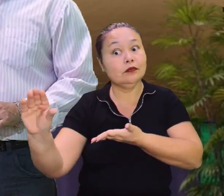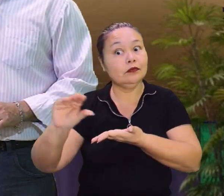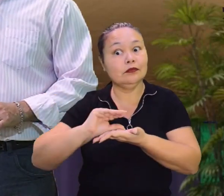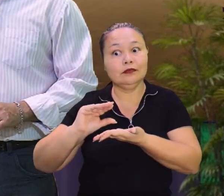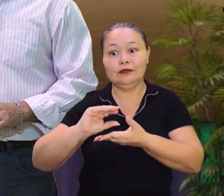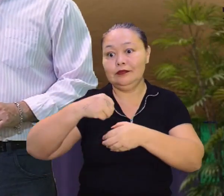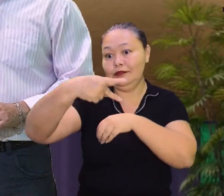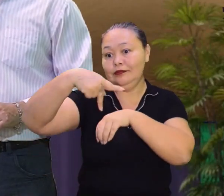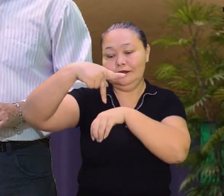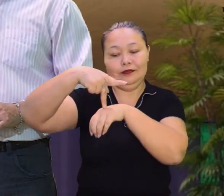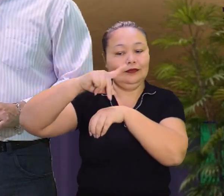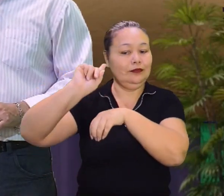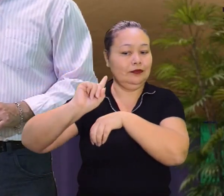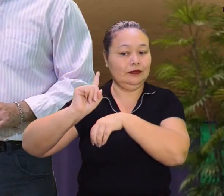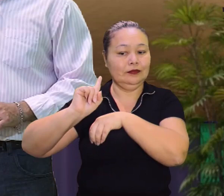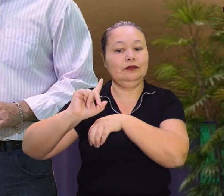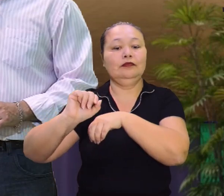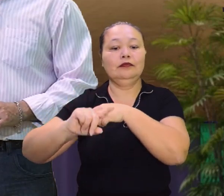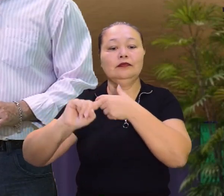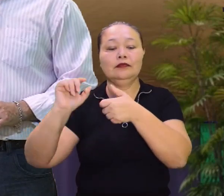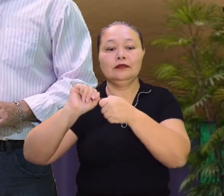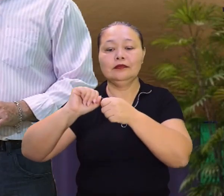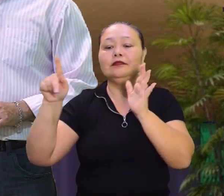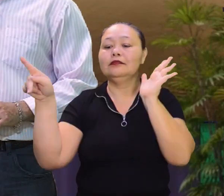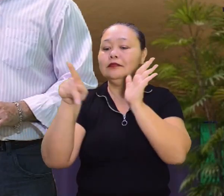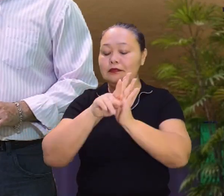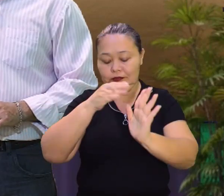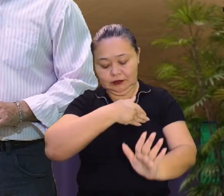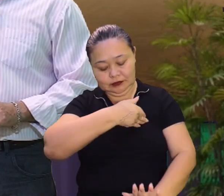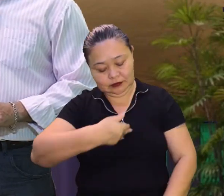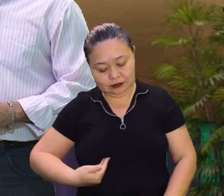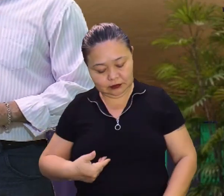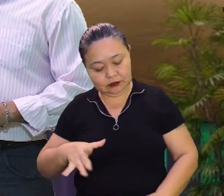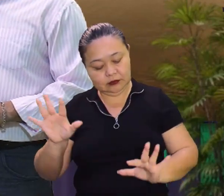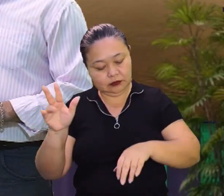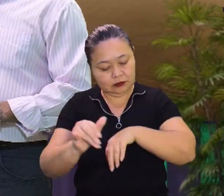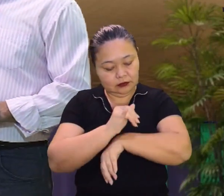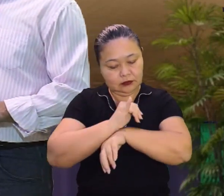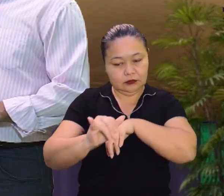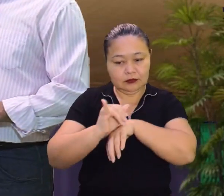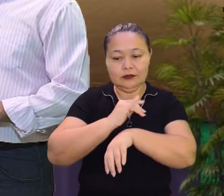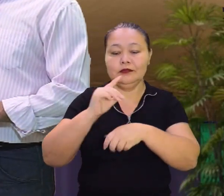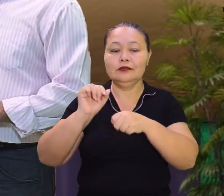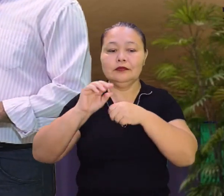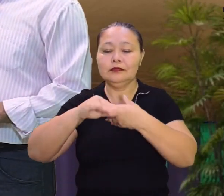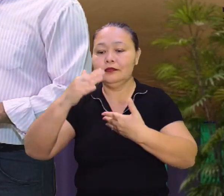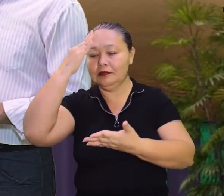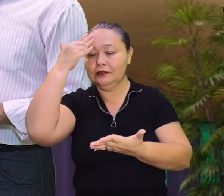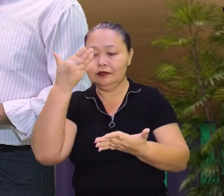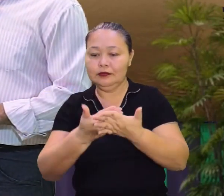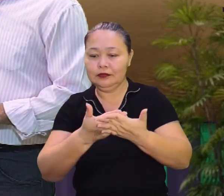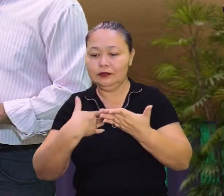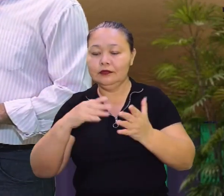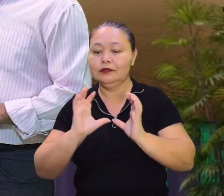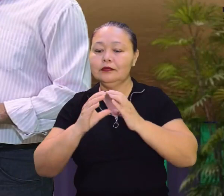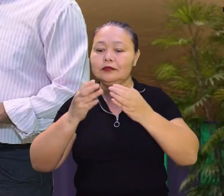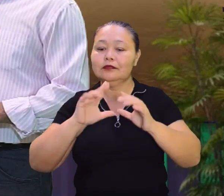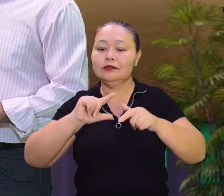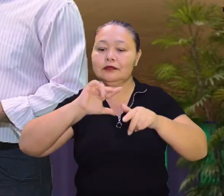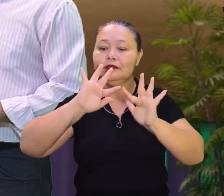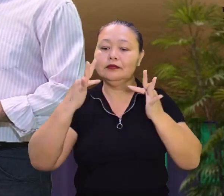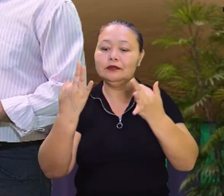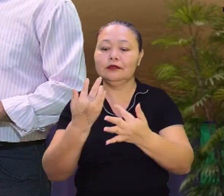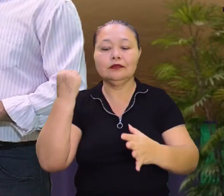recebeu investimento externo. Foi o próprio governo, com suas ações, investiu, acreditou nesses conglomerados,